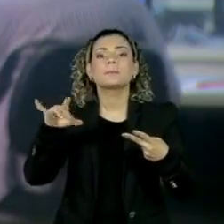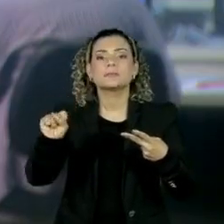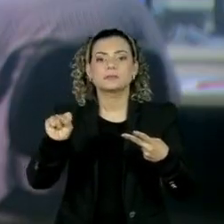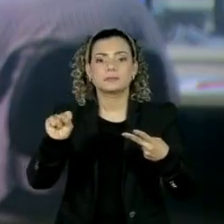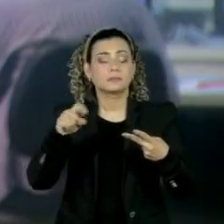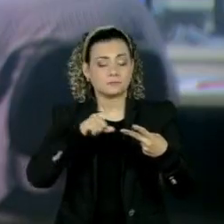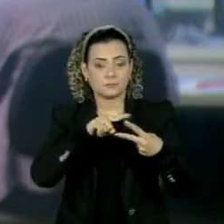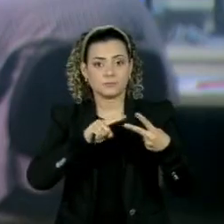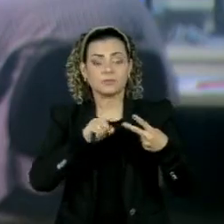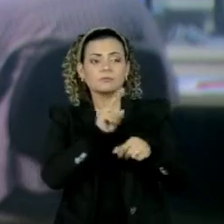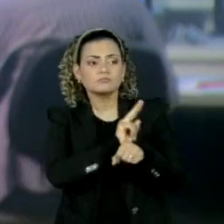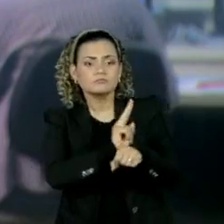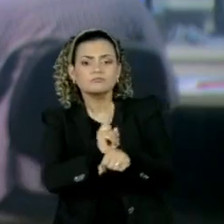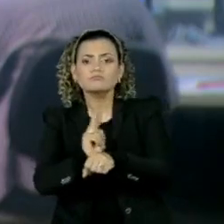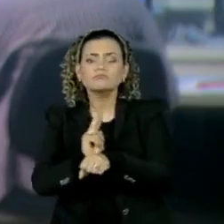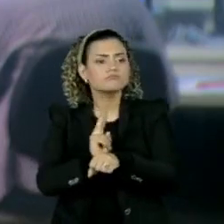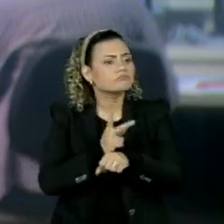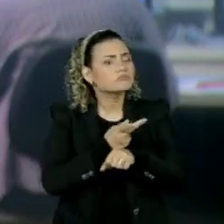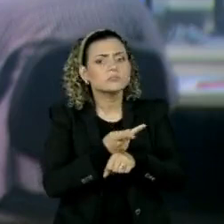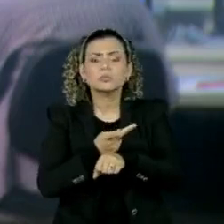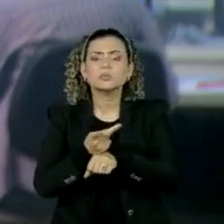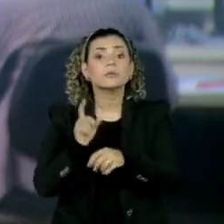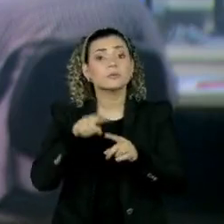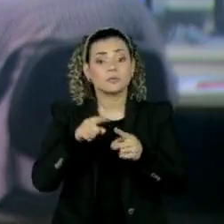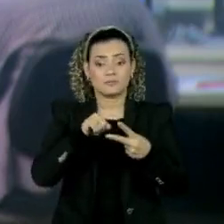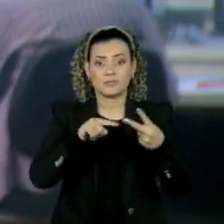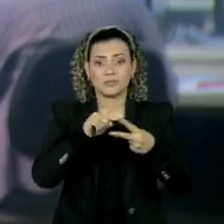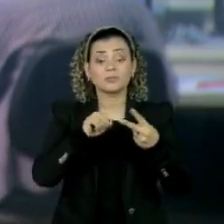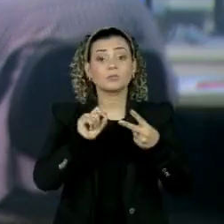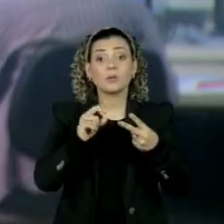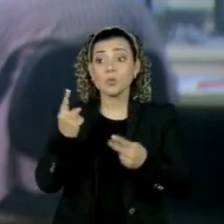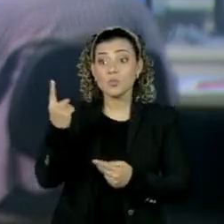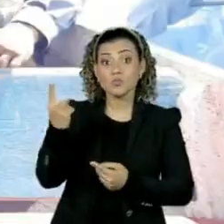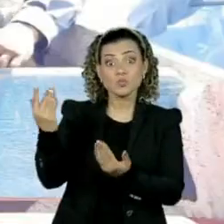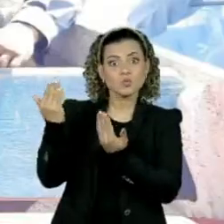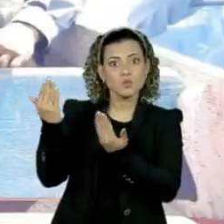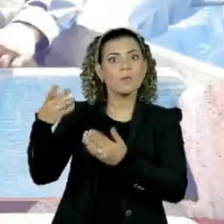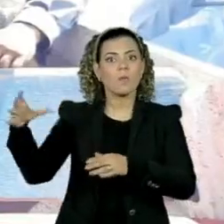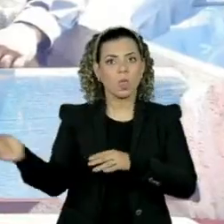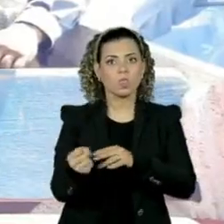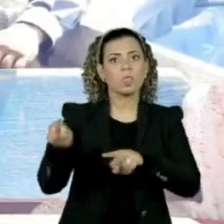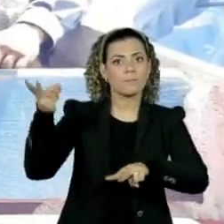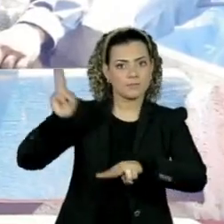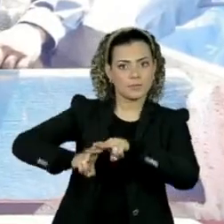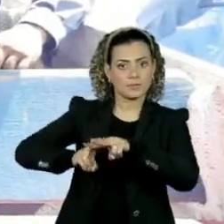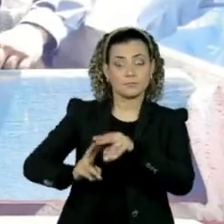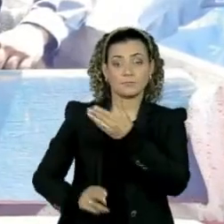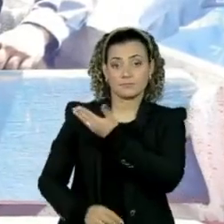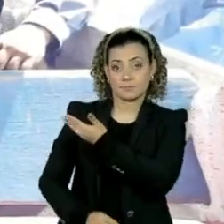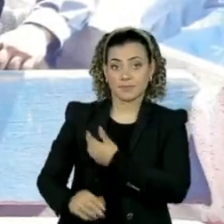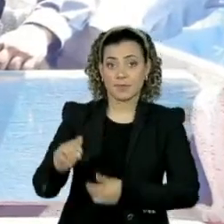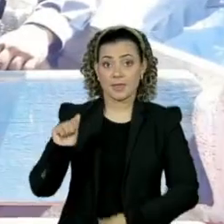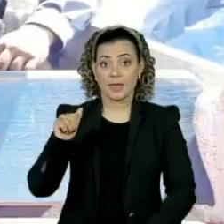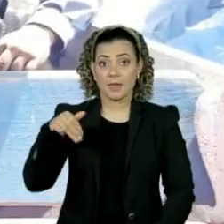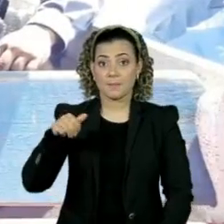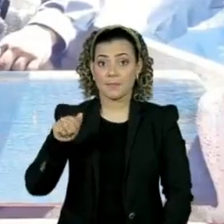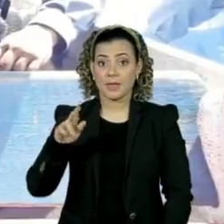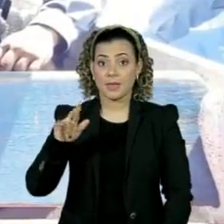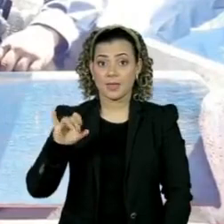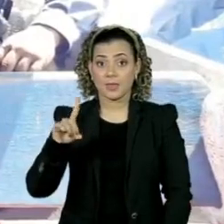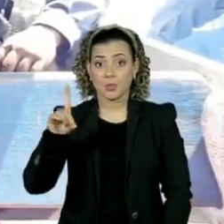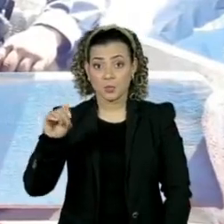agora a polícia federal ouviu cinco testemunhas do caso e prendeu um suspeito Amarildo da Costa de Oliveira